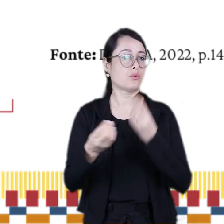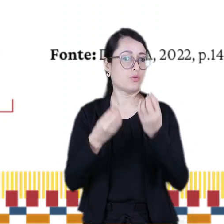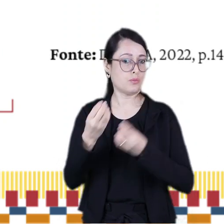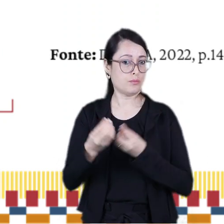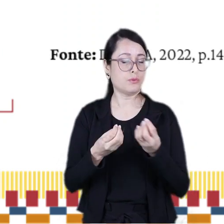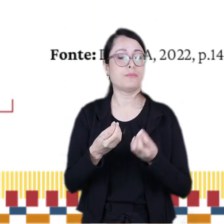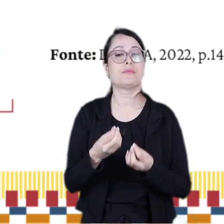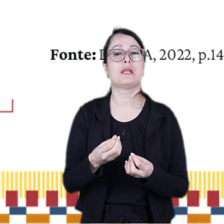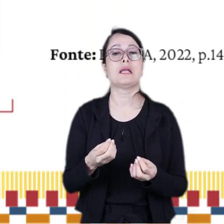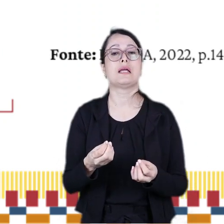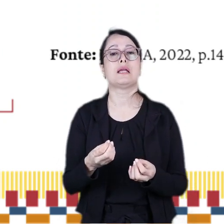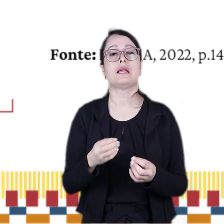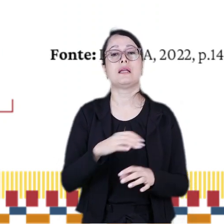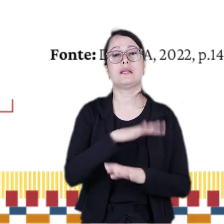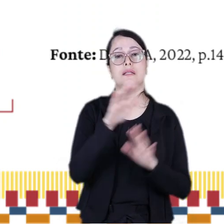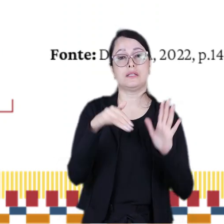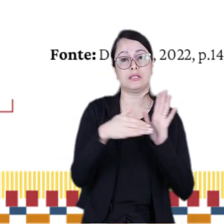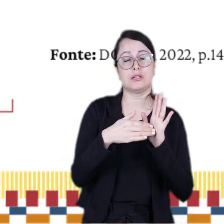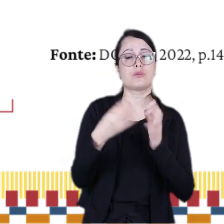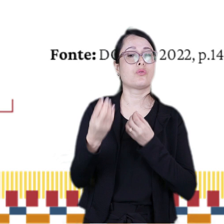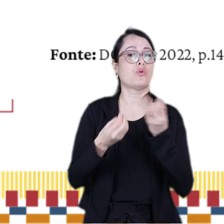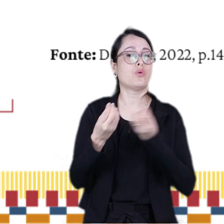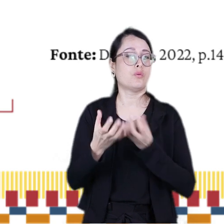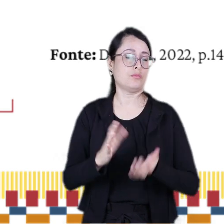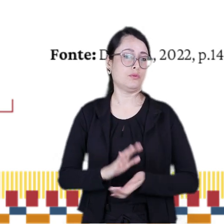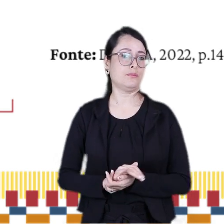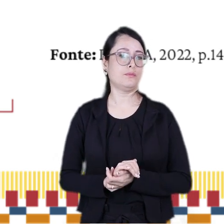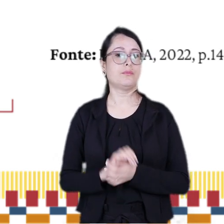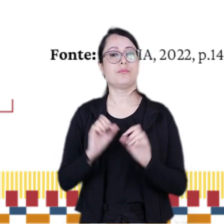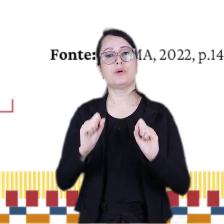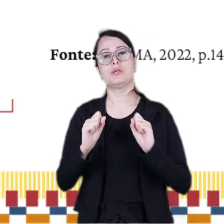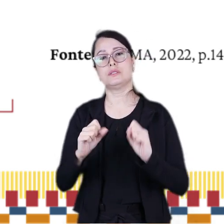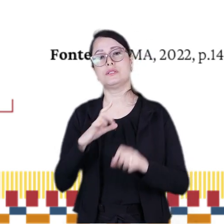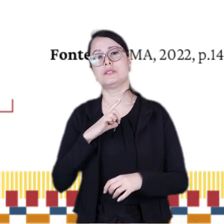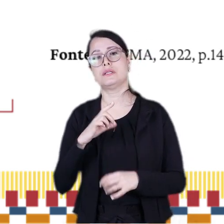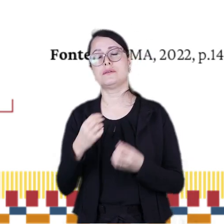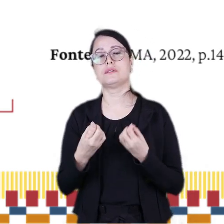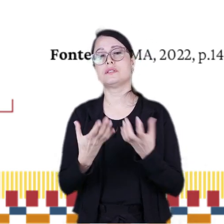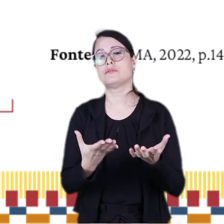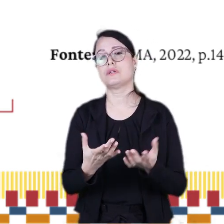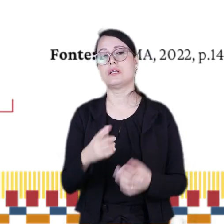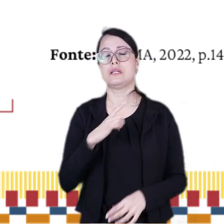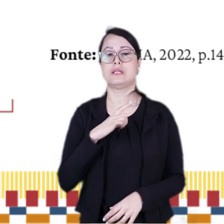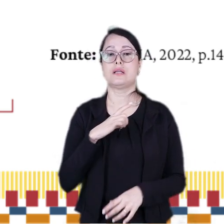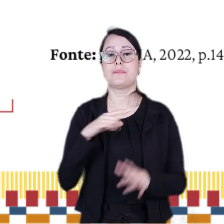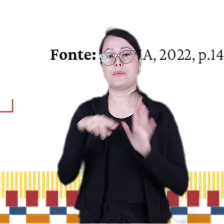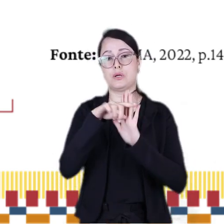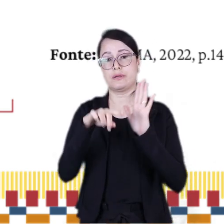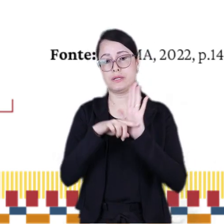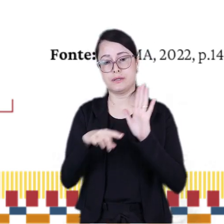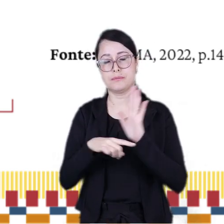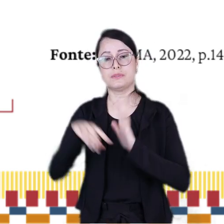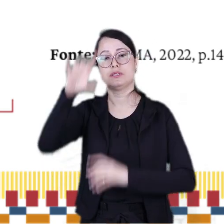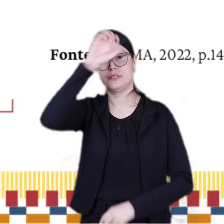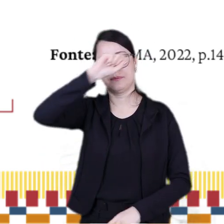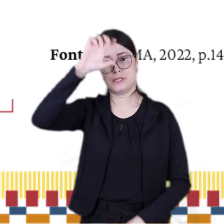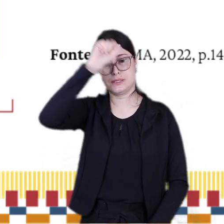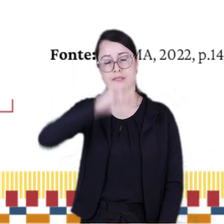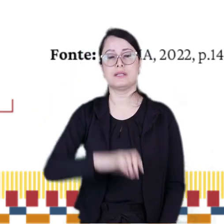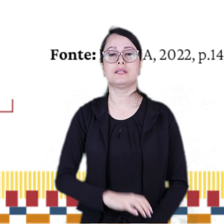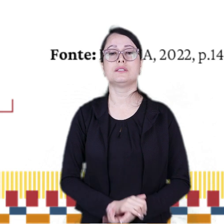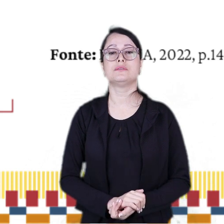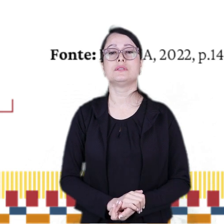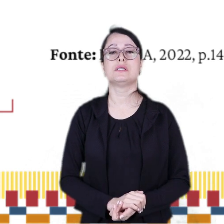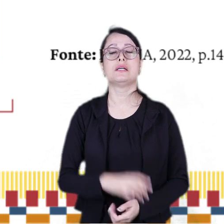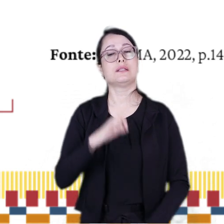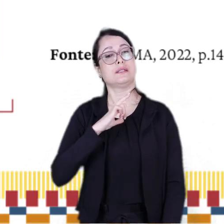concomitante que seria essa parcial integrada concomitante de que maneira nós podemos fazer essa oferta por